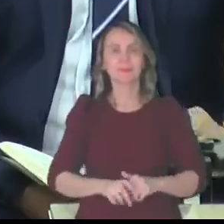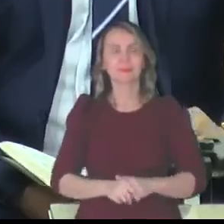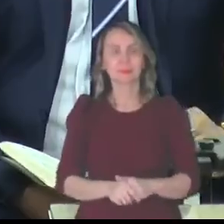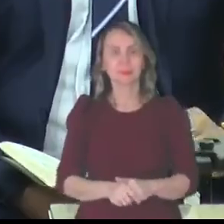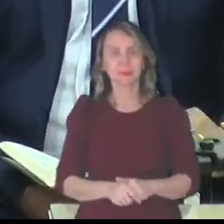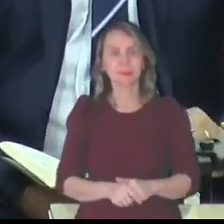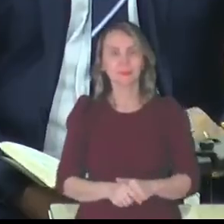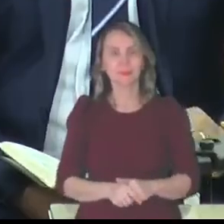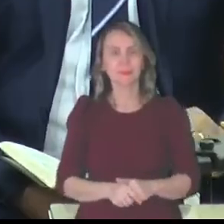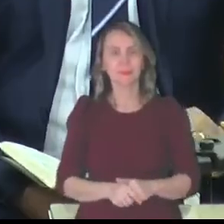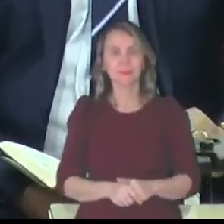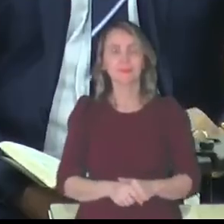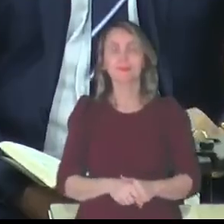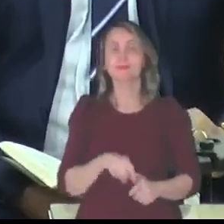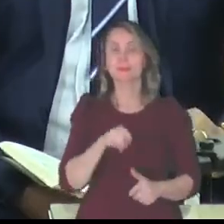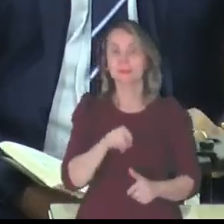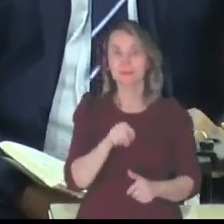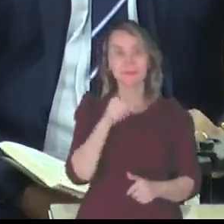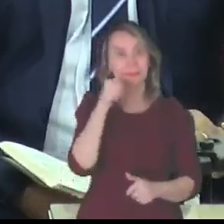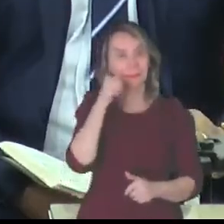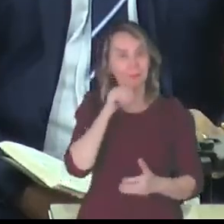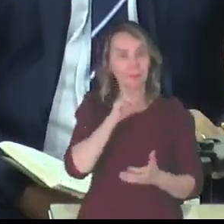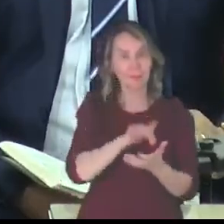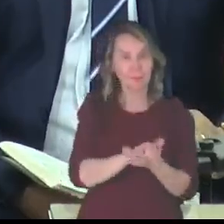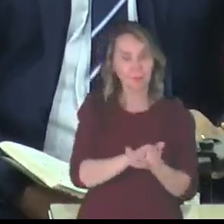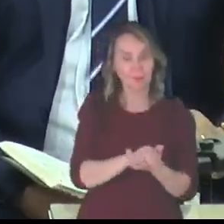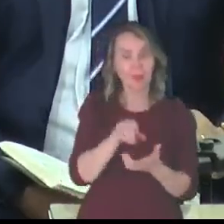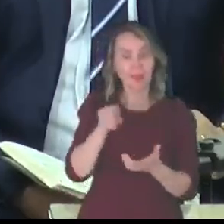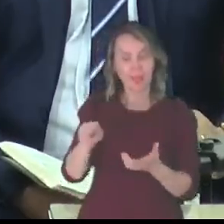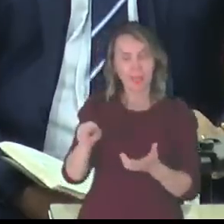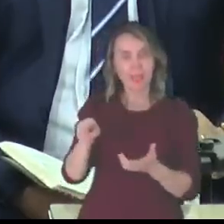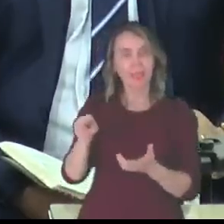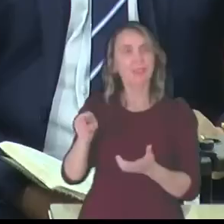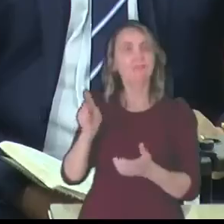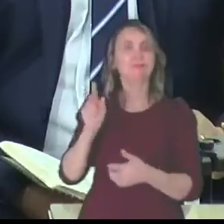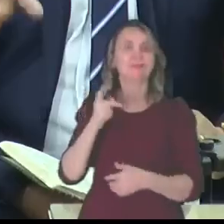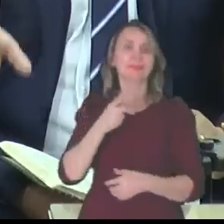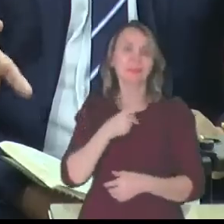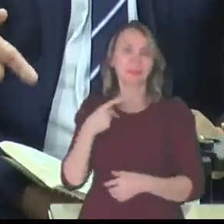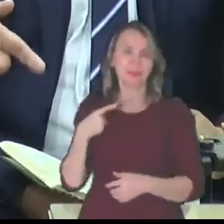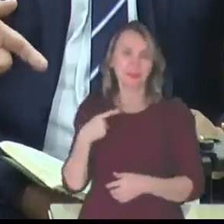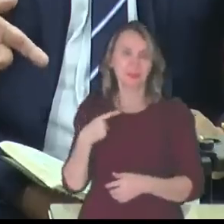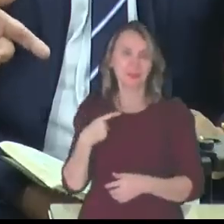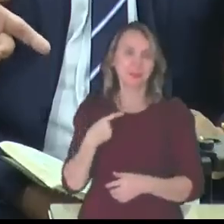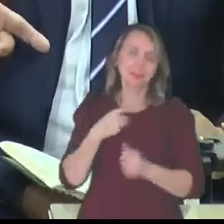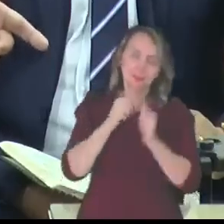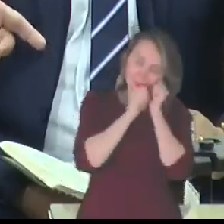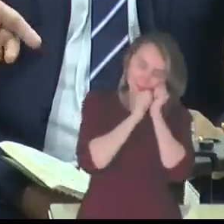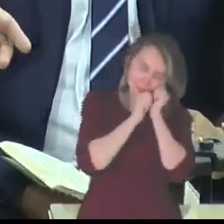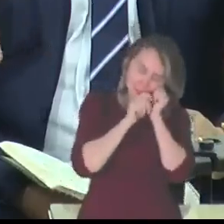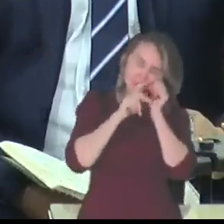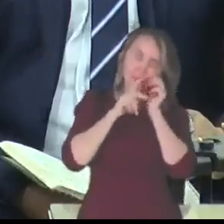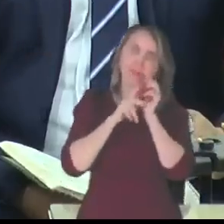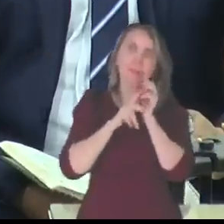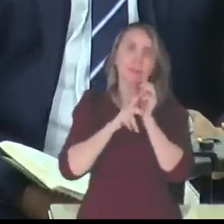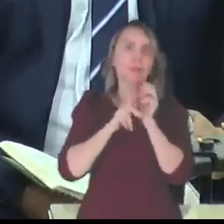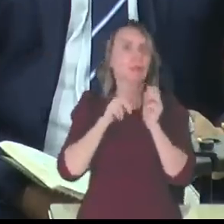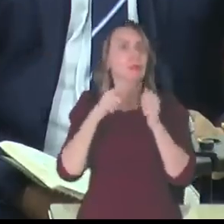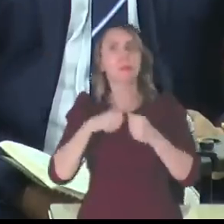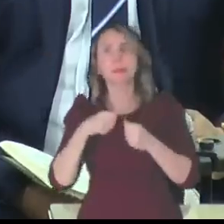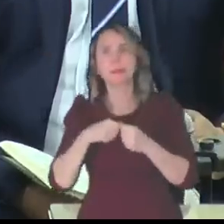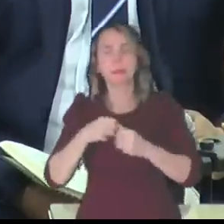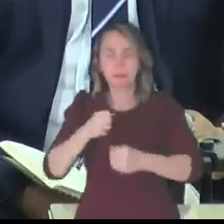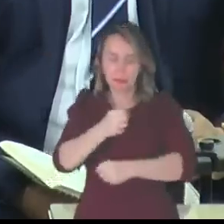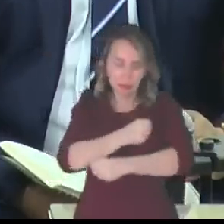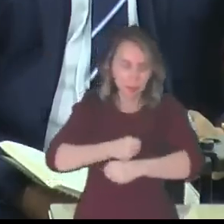esposa de pastor e 19 quando ela levantava já tinha Gogó para fazer já tinha